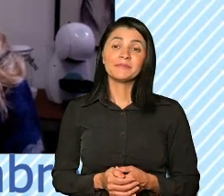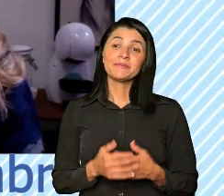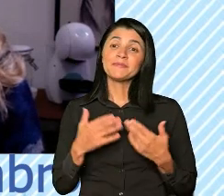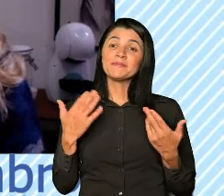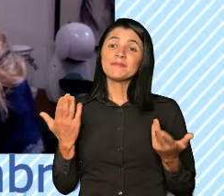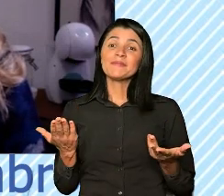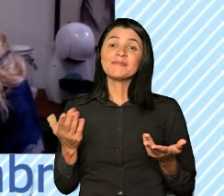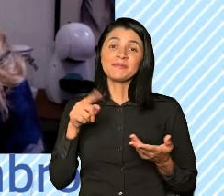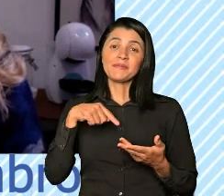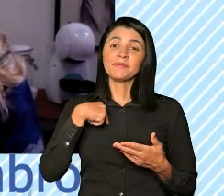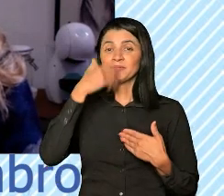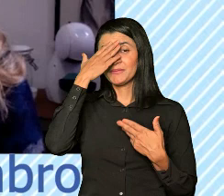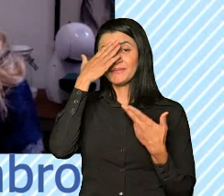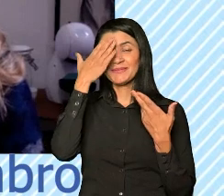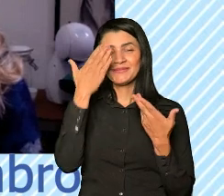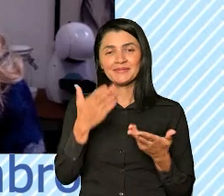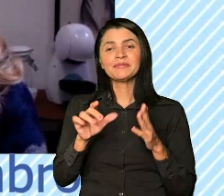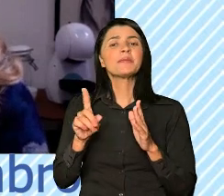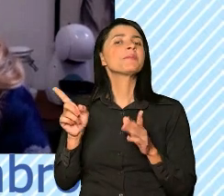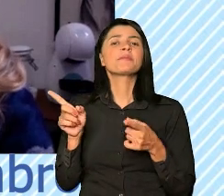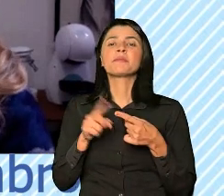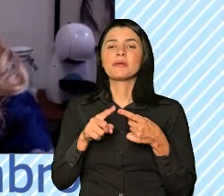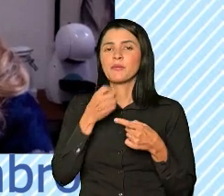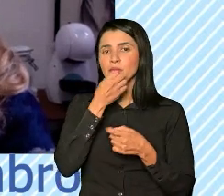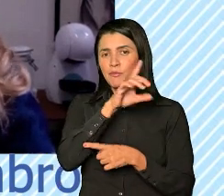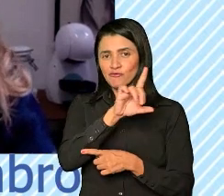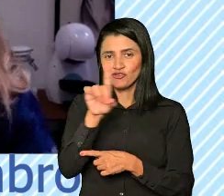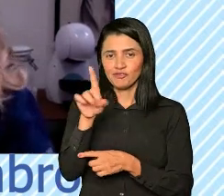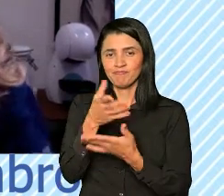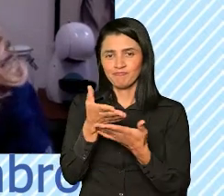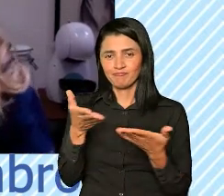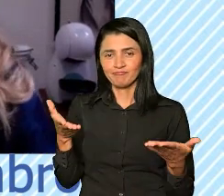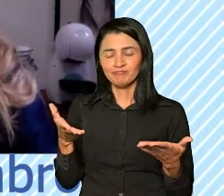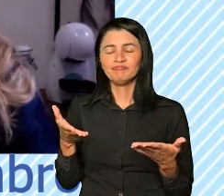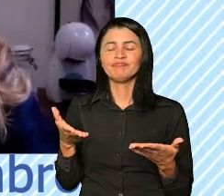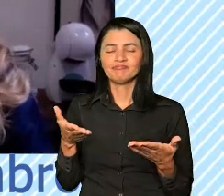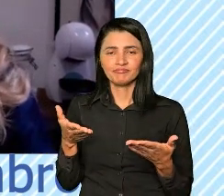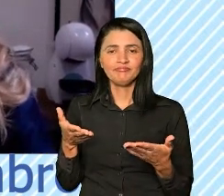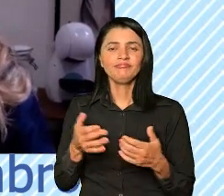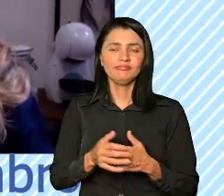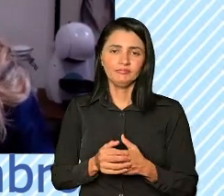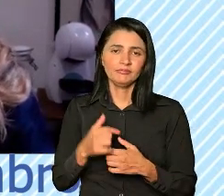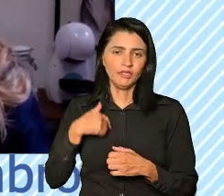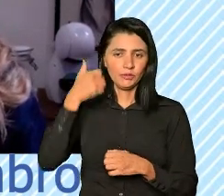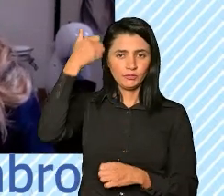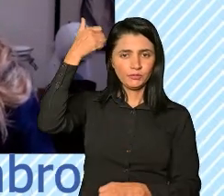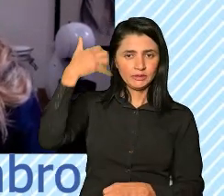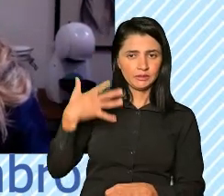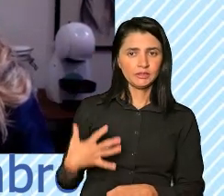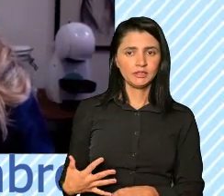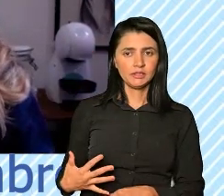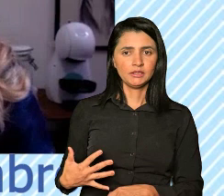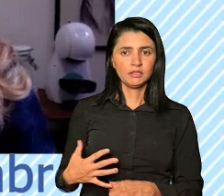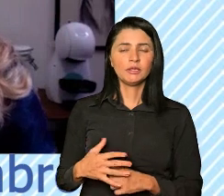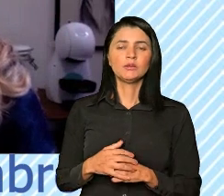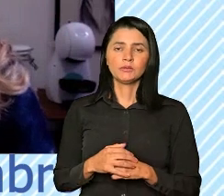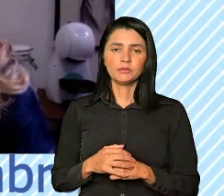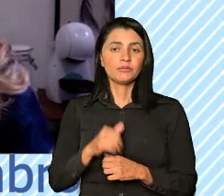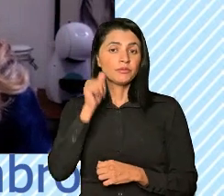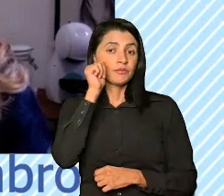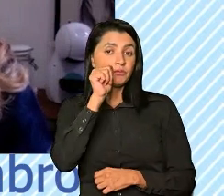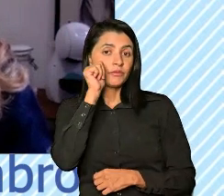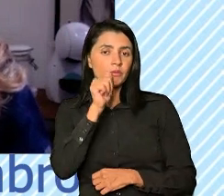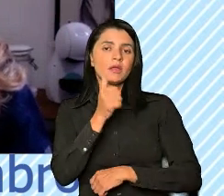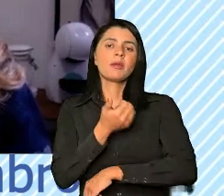Imagina, Inês, eu que agradeço. Primeiro, bom dia a todos. Vou fazer minha audiodescrição. Sou uma